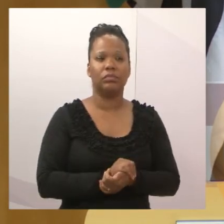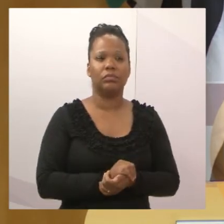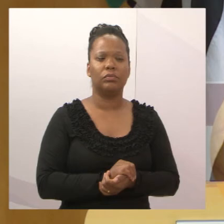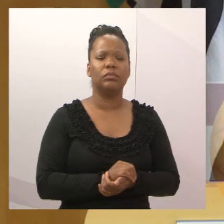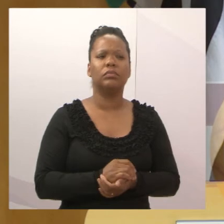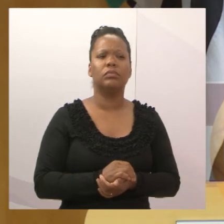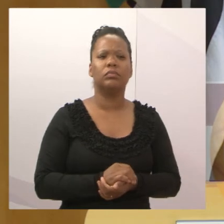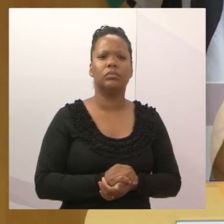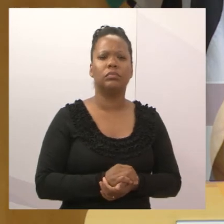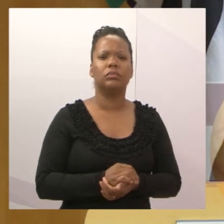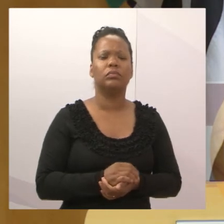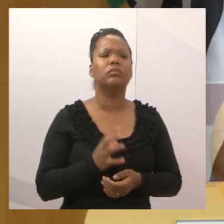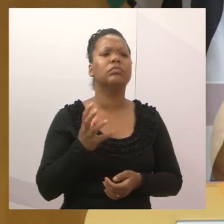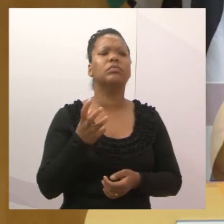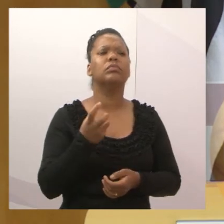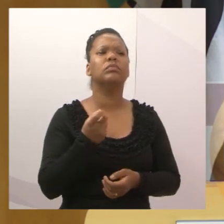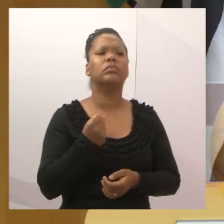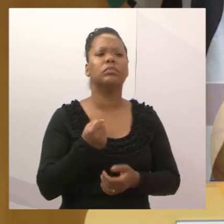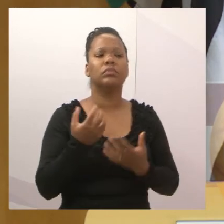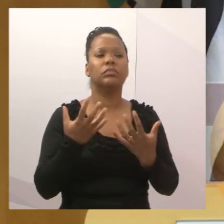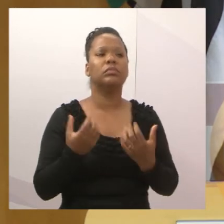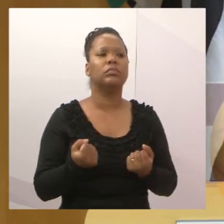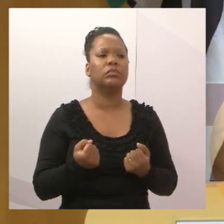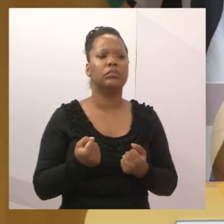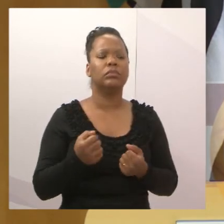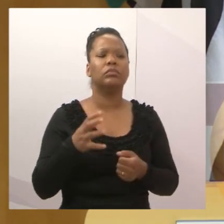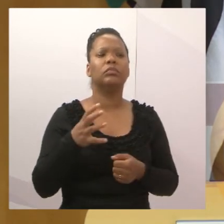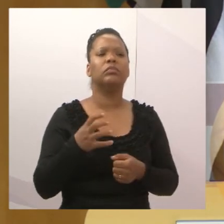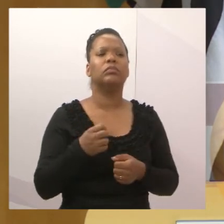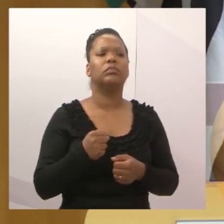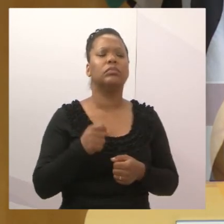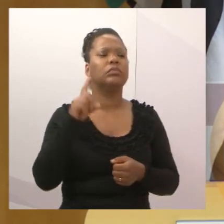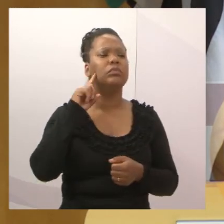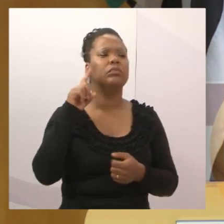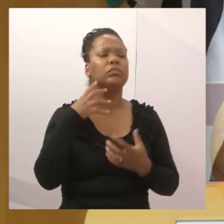é que a Secretaria de Infraestrutura recebe por dia?